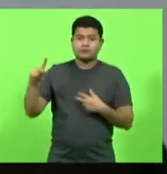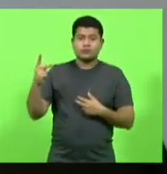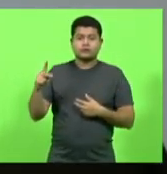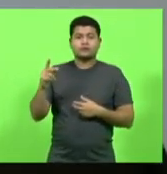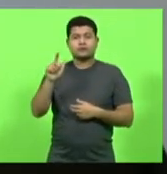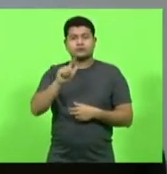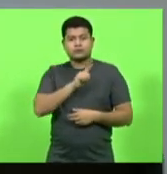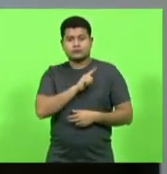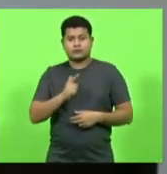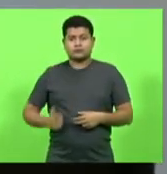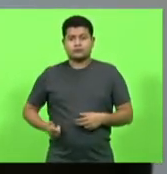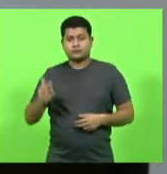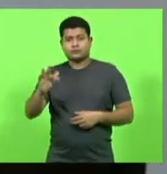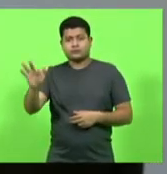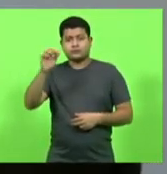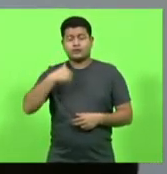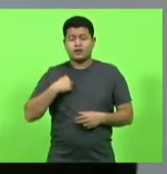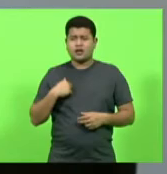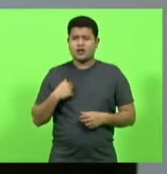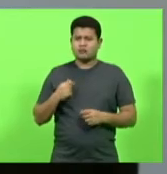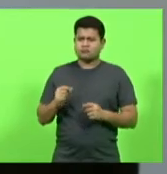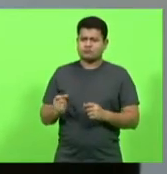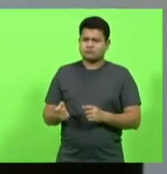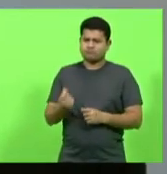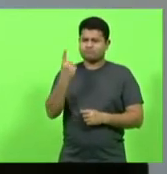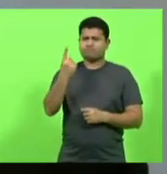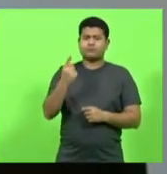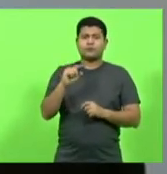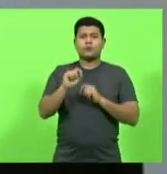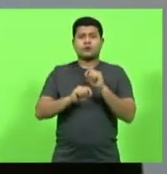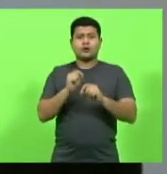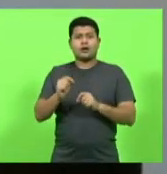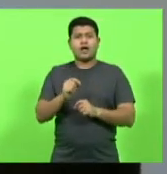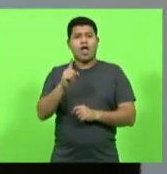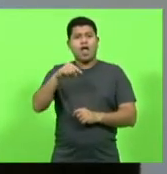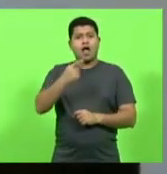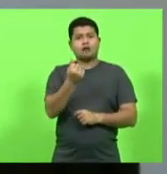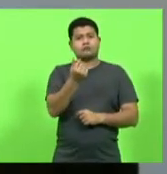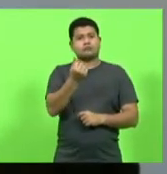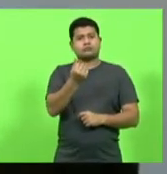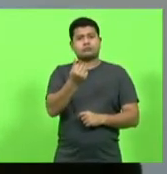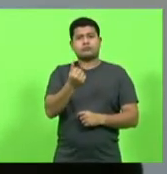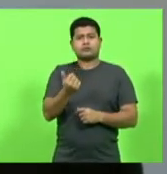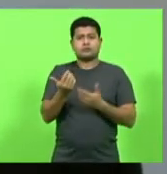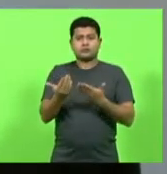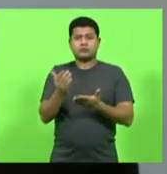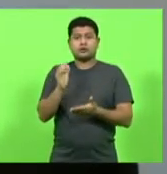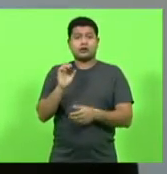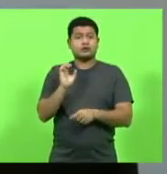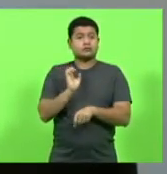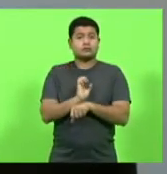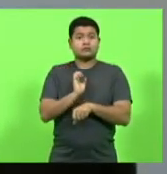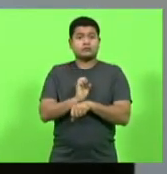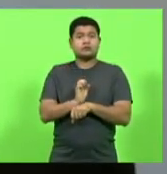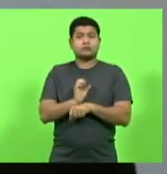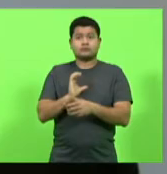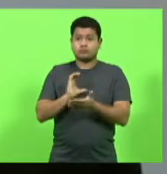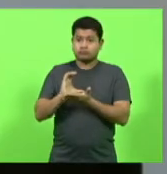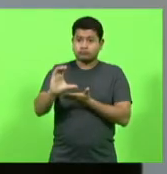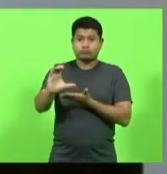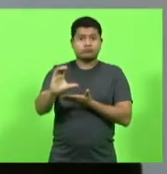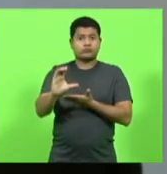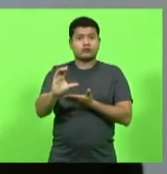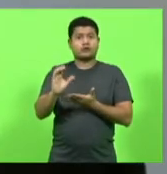O que me chama a atenção é essa monta de recursos que o Estado está tendo e